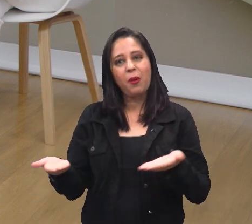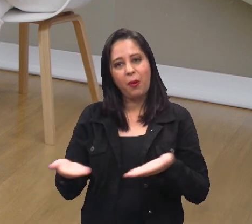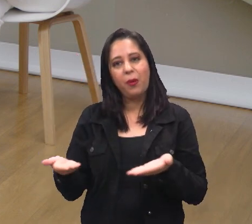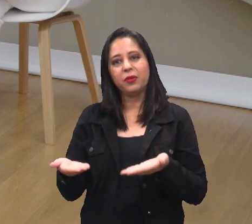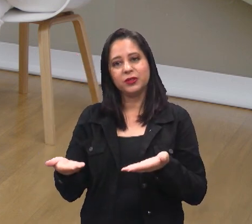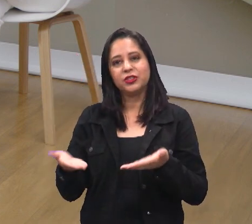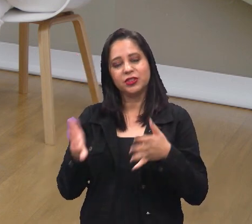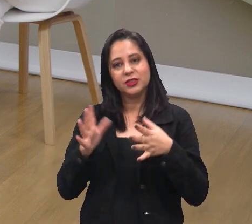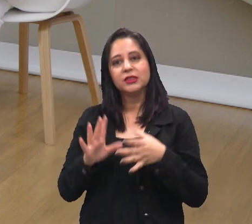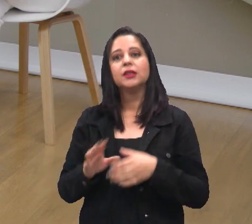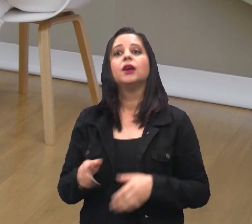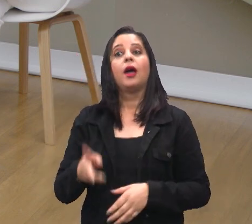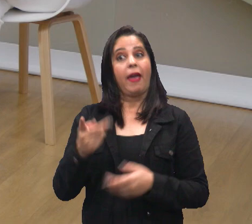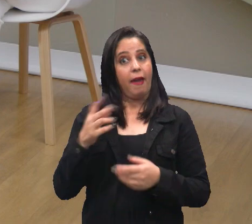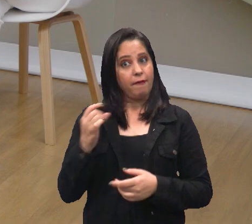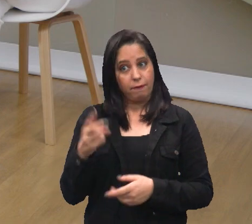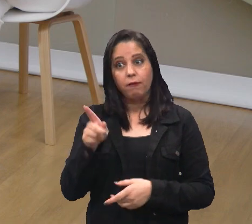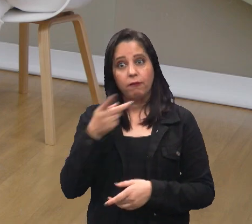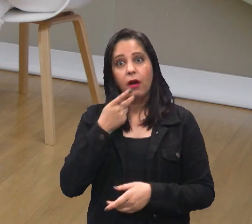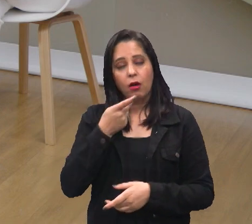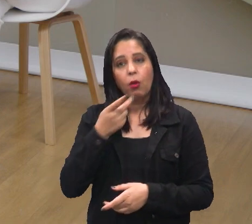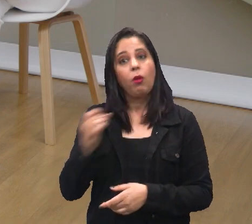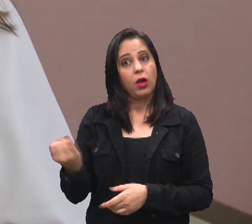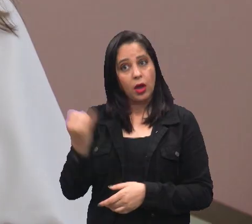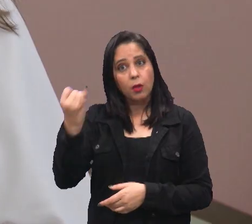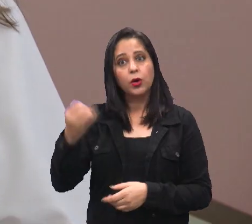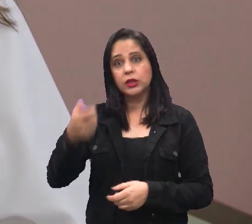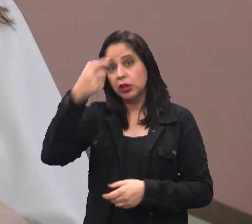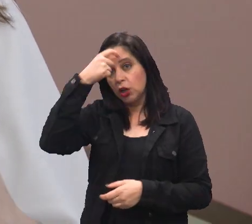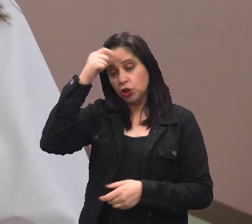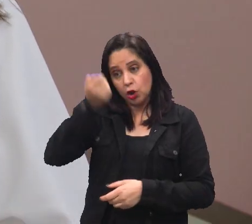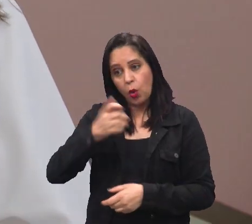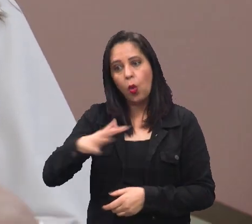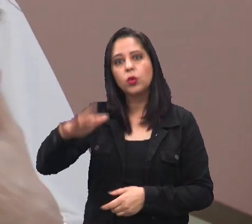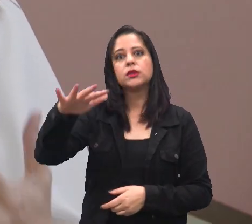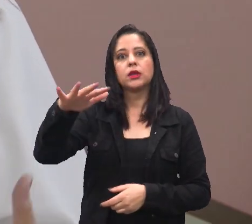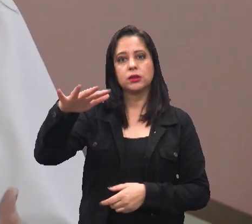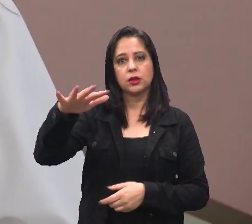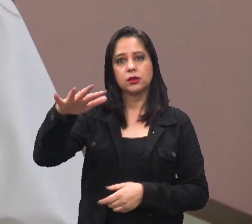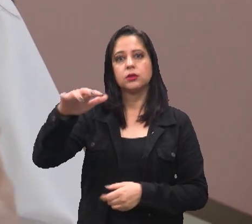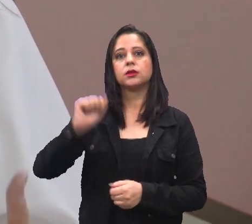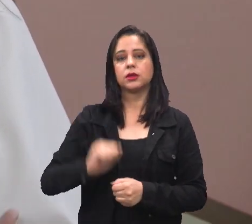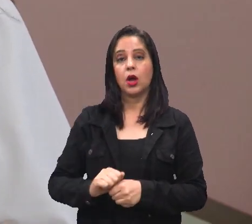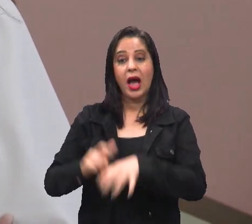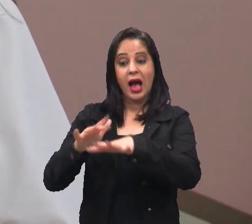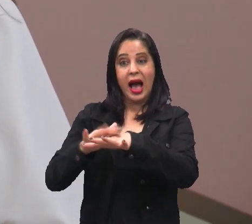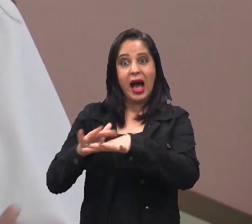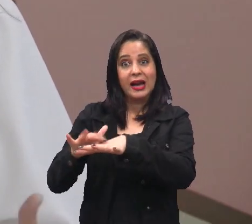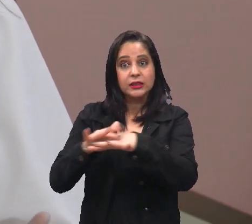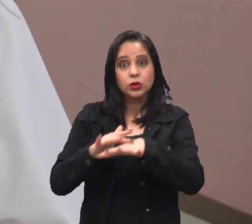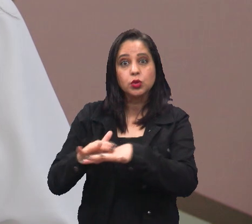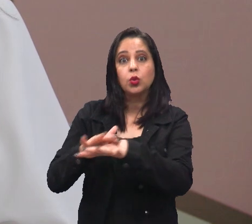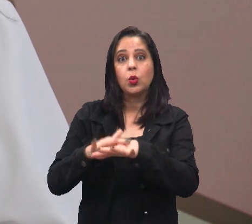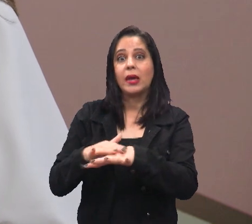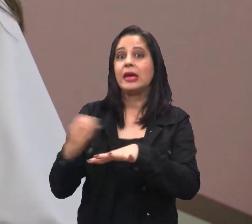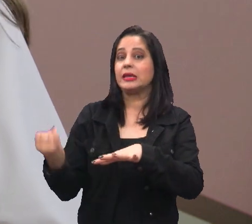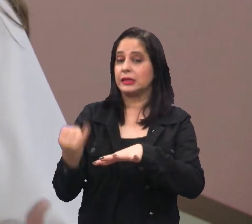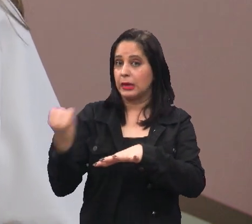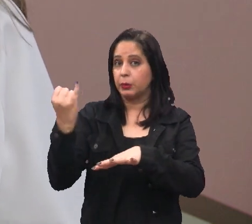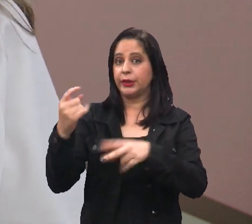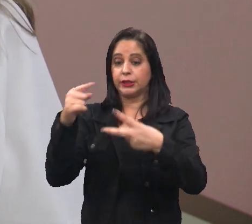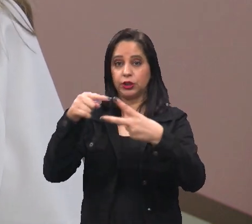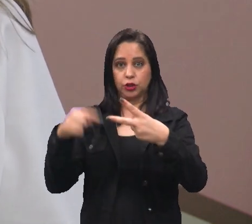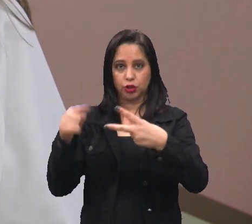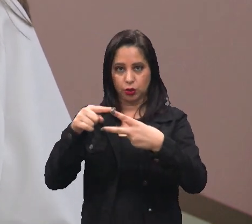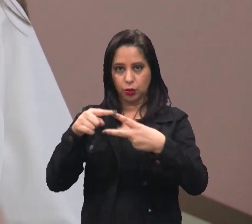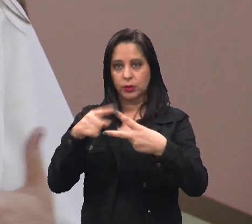como você falou, é muito importante esse mês para conscientizar sobre umas doenças muito importantes da hematologia, que é